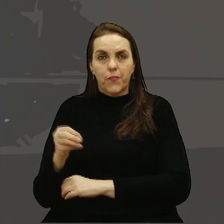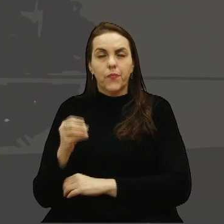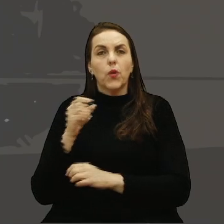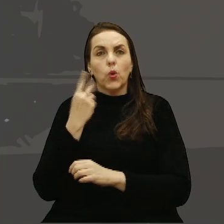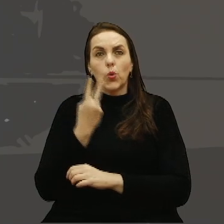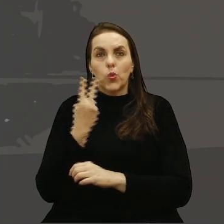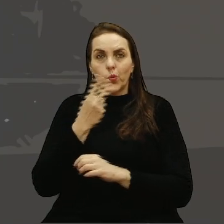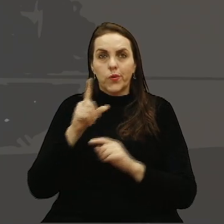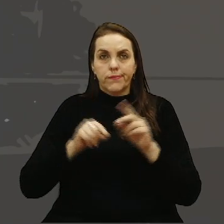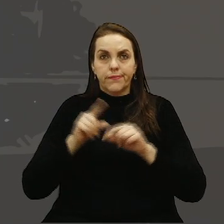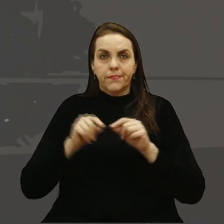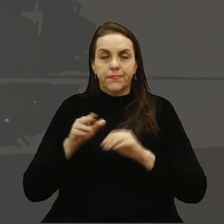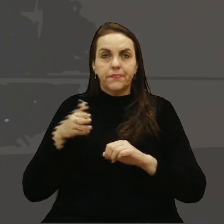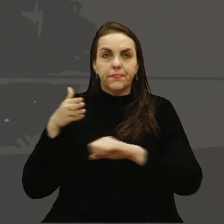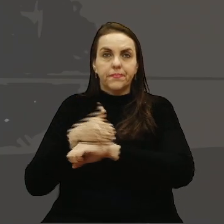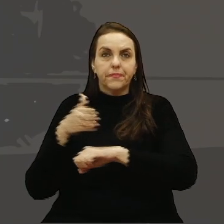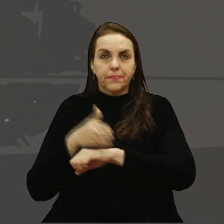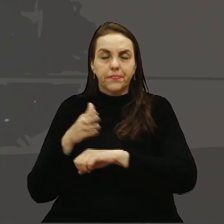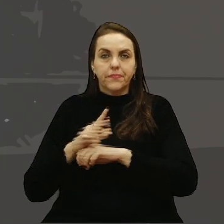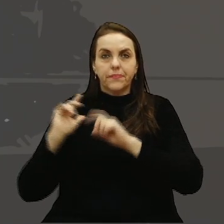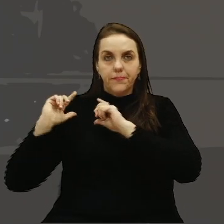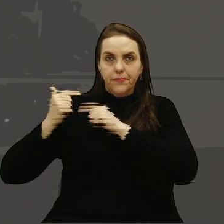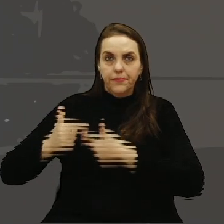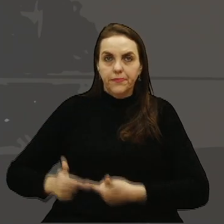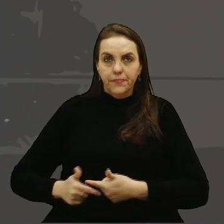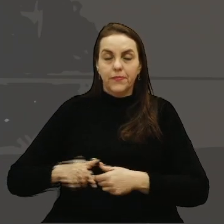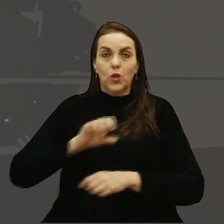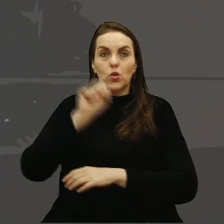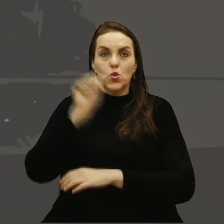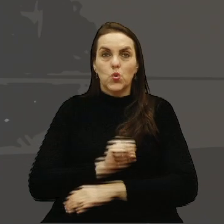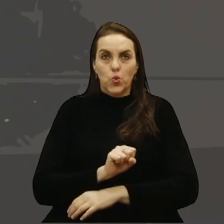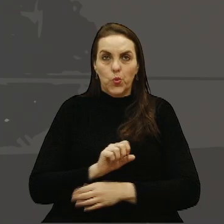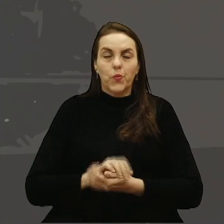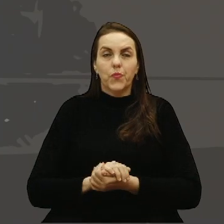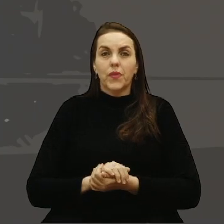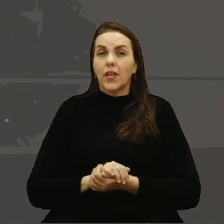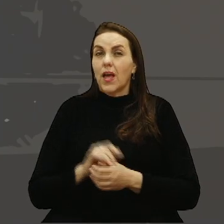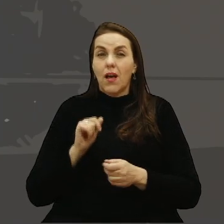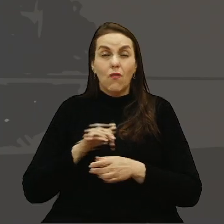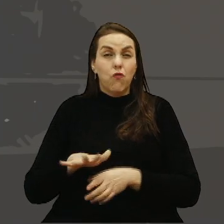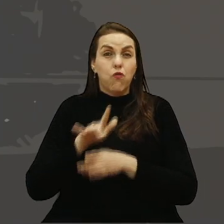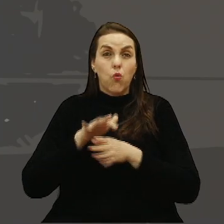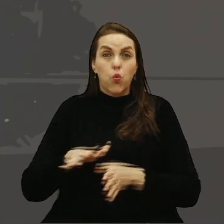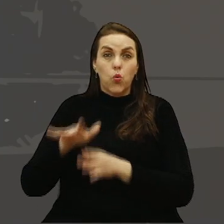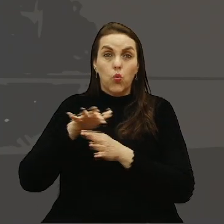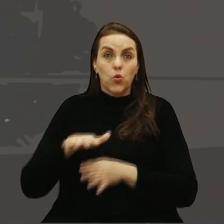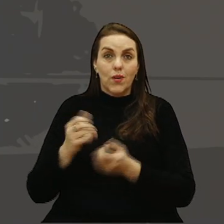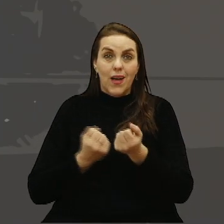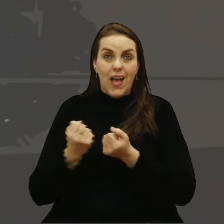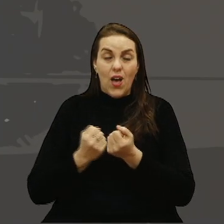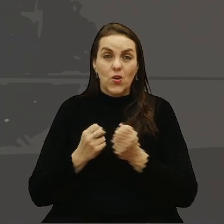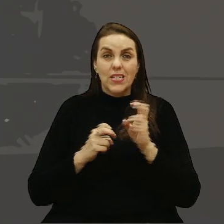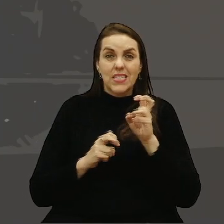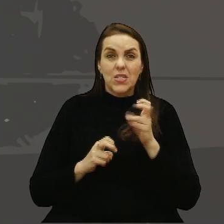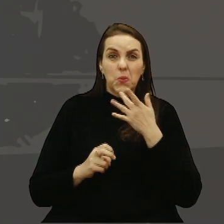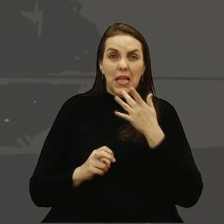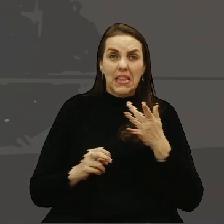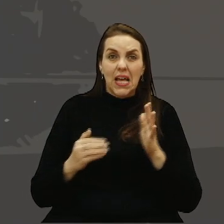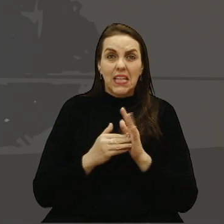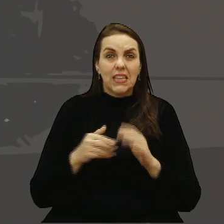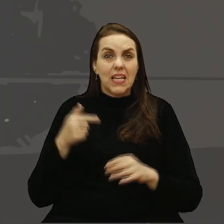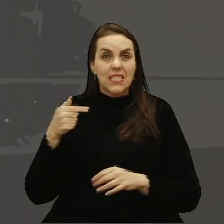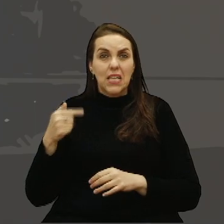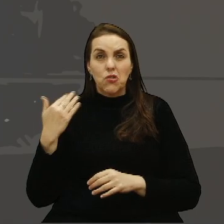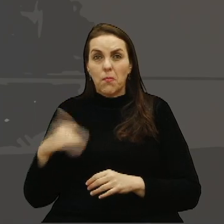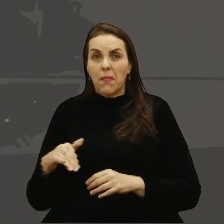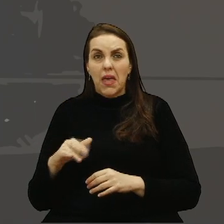tradicional que nós temos para a Zona Sul. E aqui o fluxo é absurdo. A partir das 17 horas até as 19, 19h30,